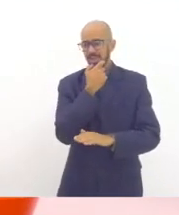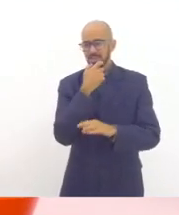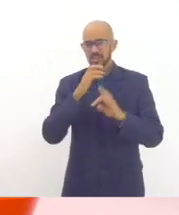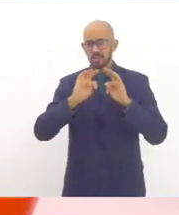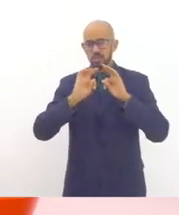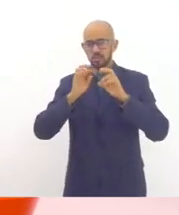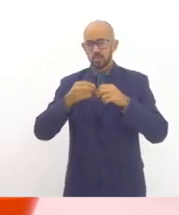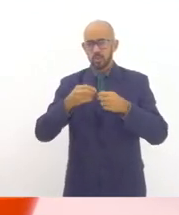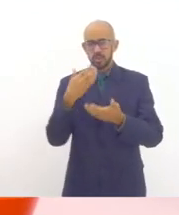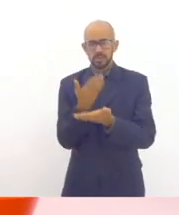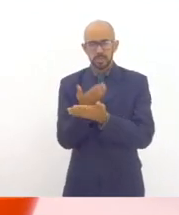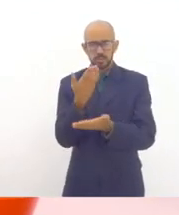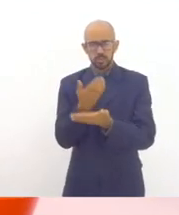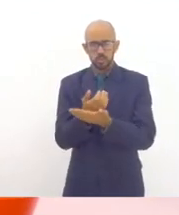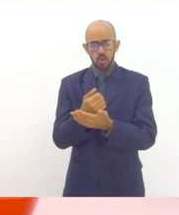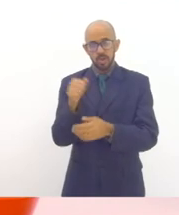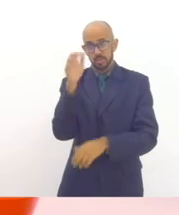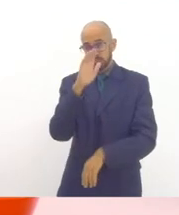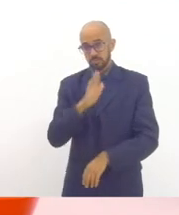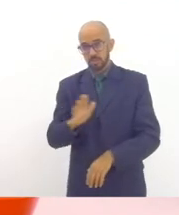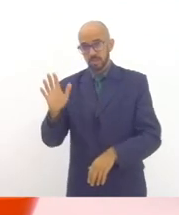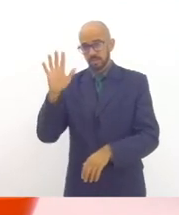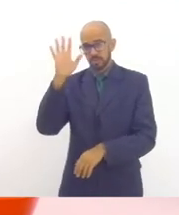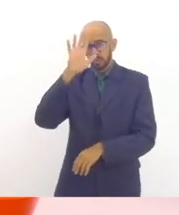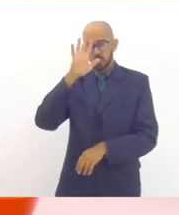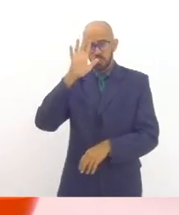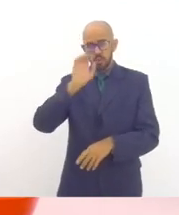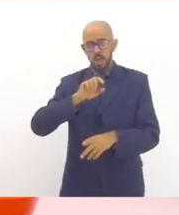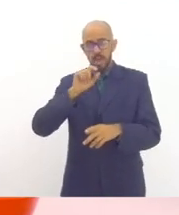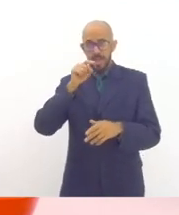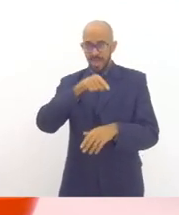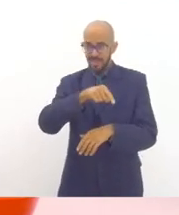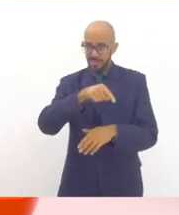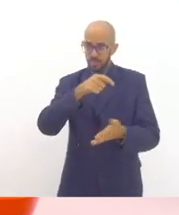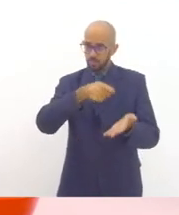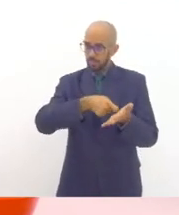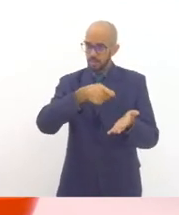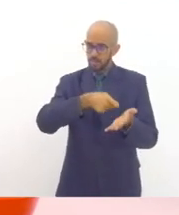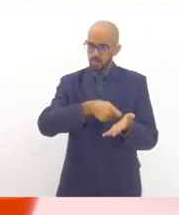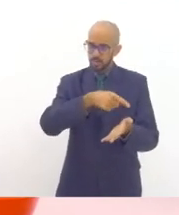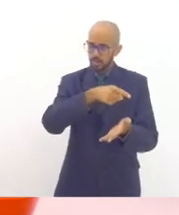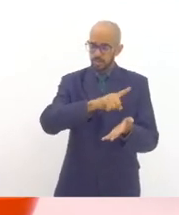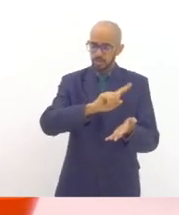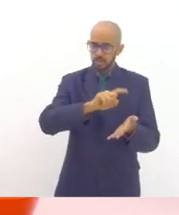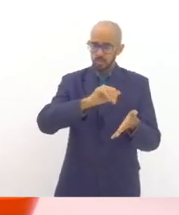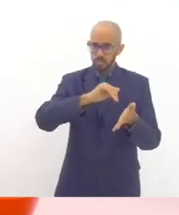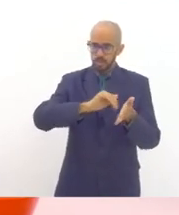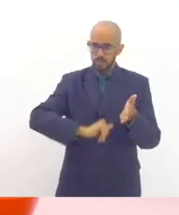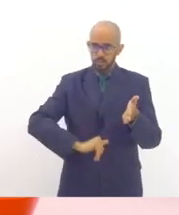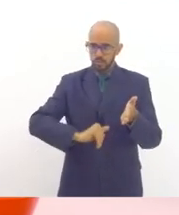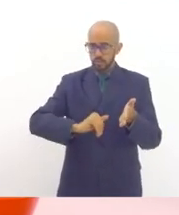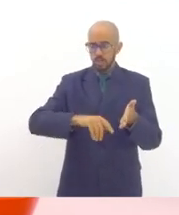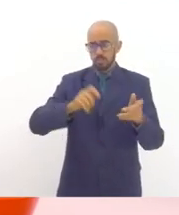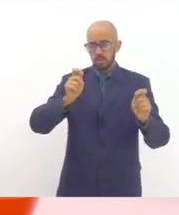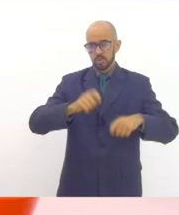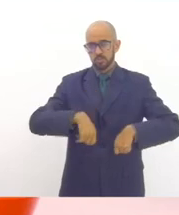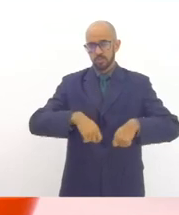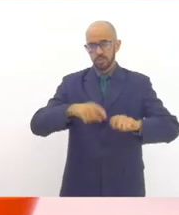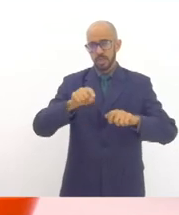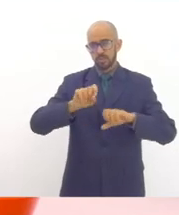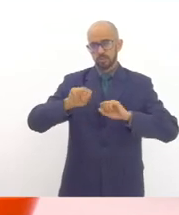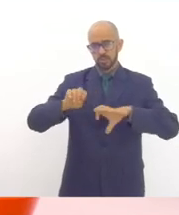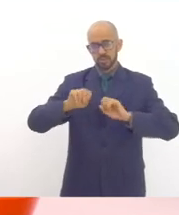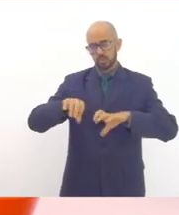do território nacional. Essa obrigatoriedade não exclui a possibilidade de outras línguas no currículo